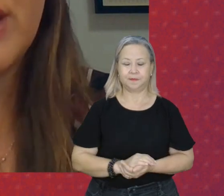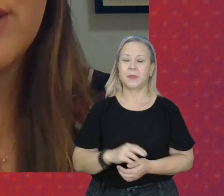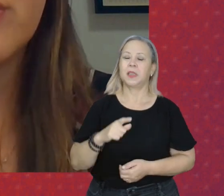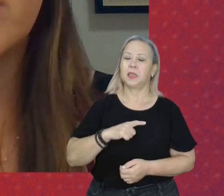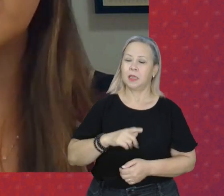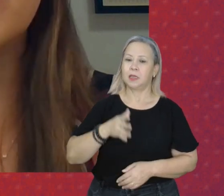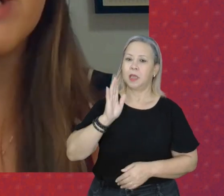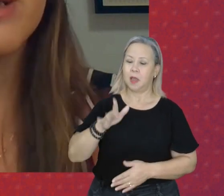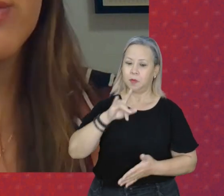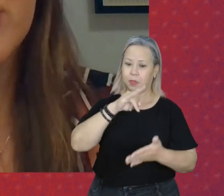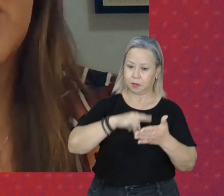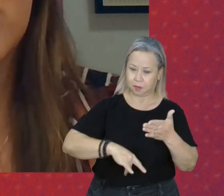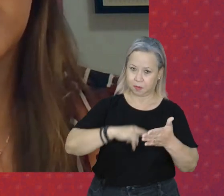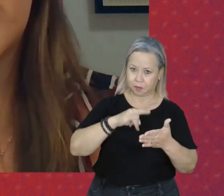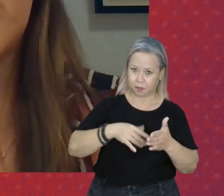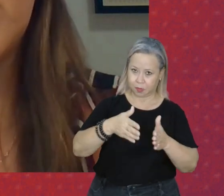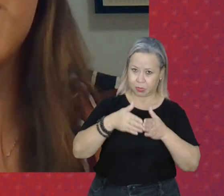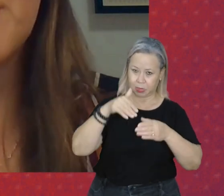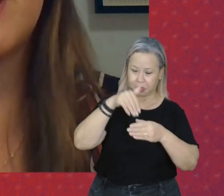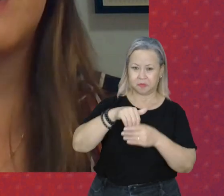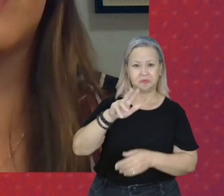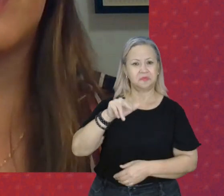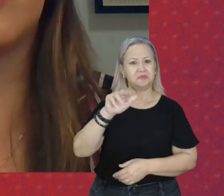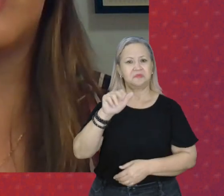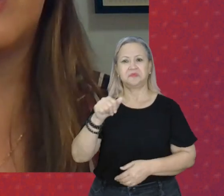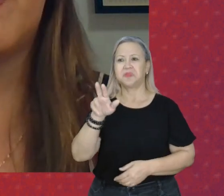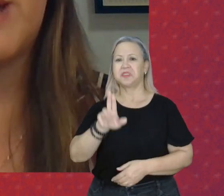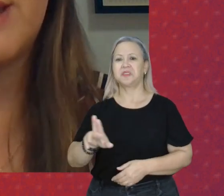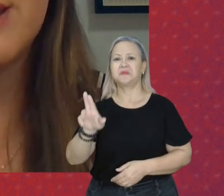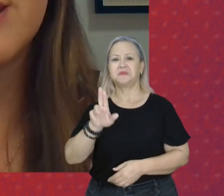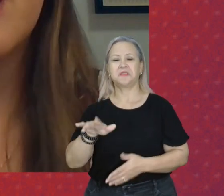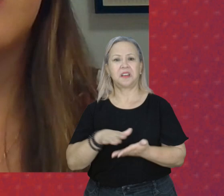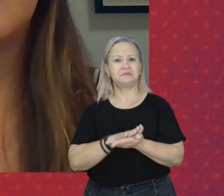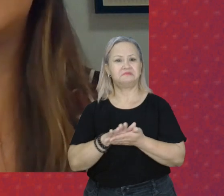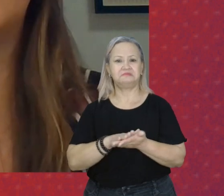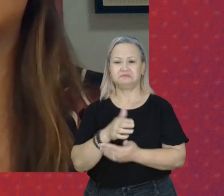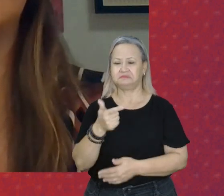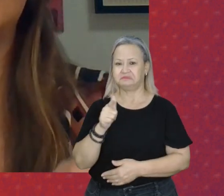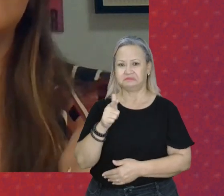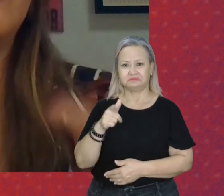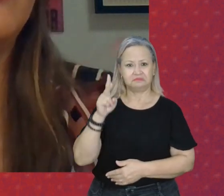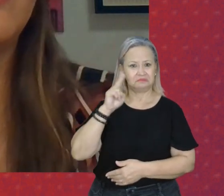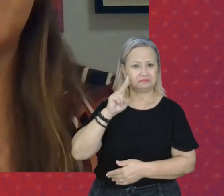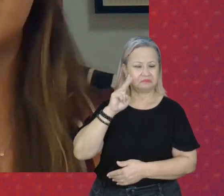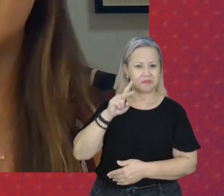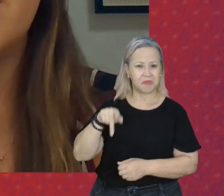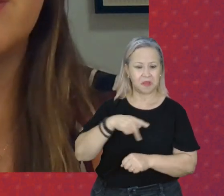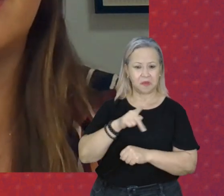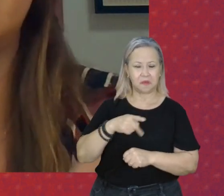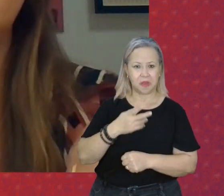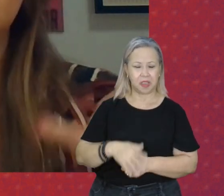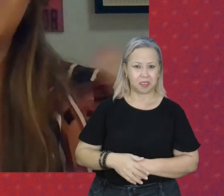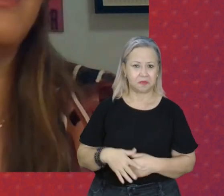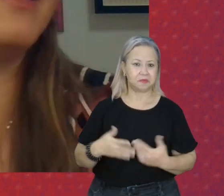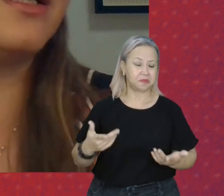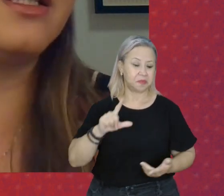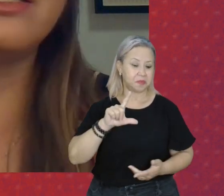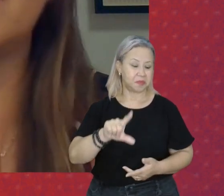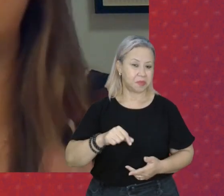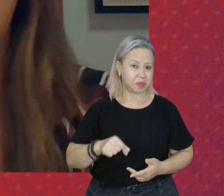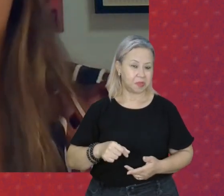plebiscitos e referendos, que nunca são usados. A gente só teve um plebiscito na história do país, que foi quando a gente escolheu entre presidencialismo